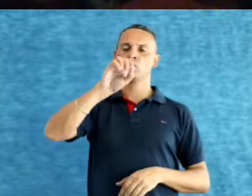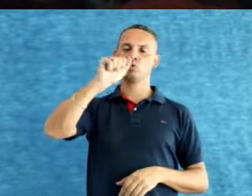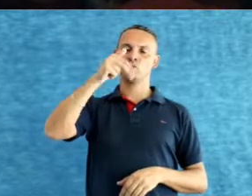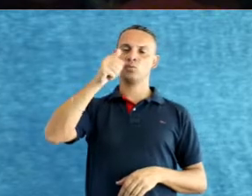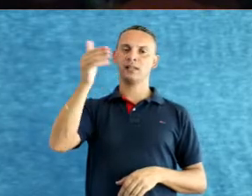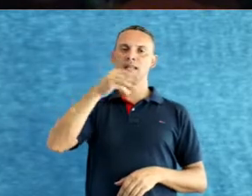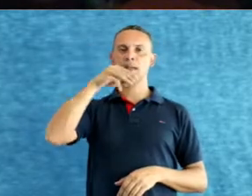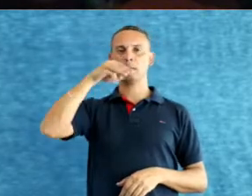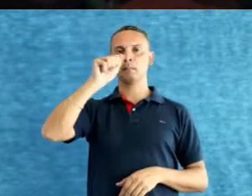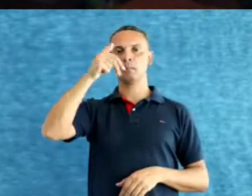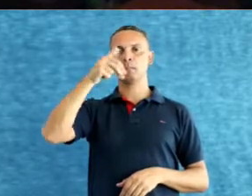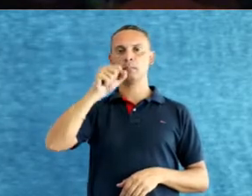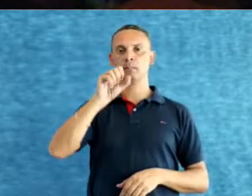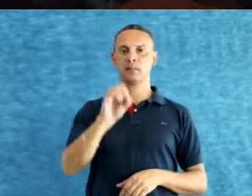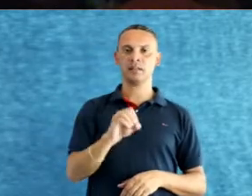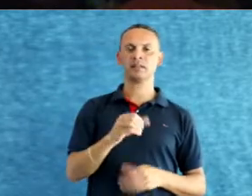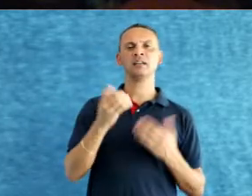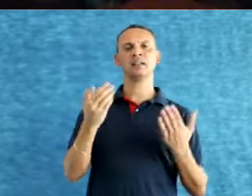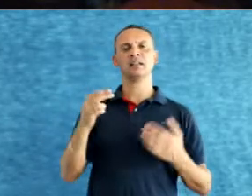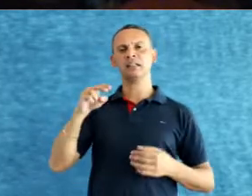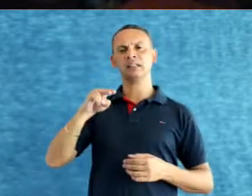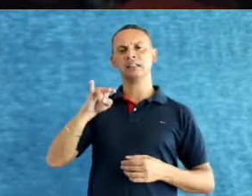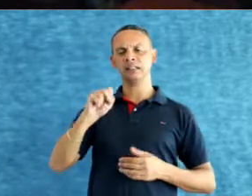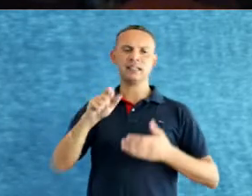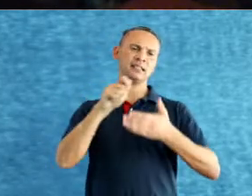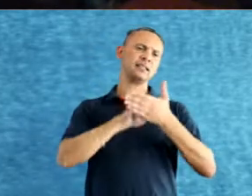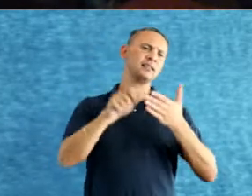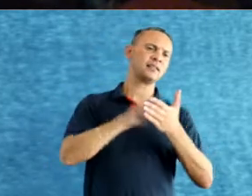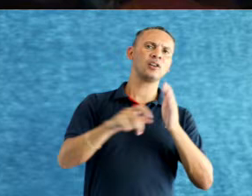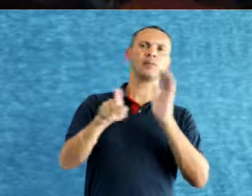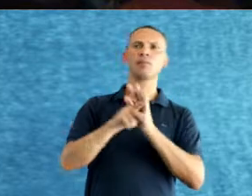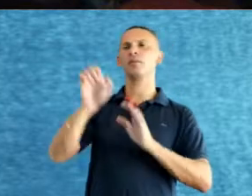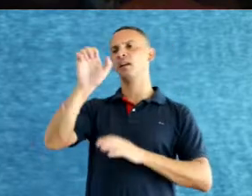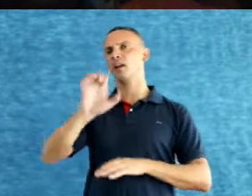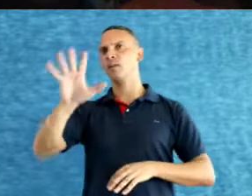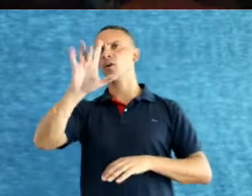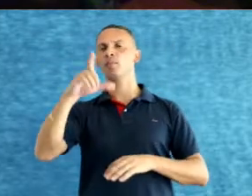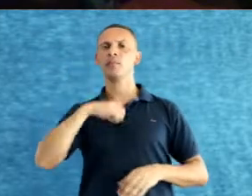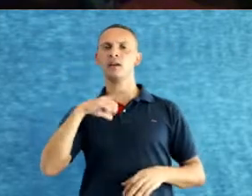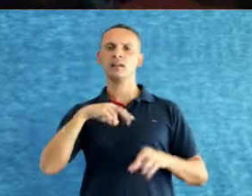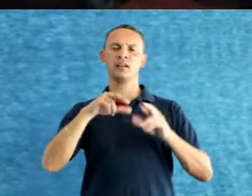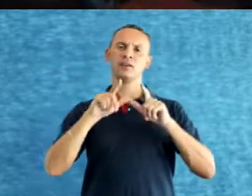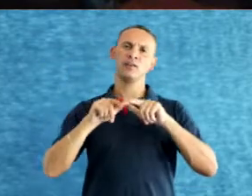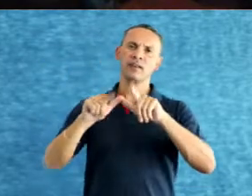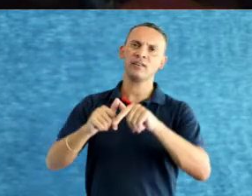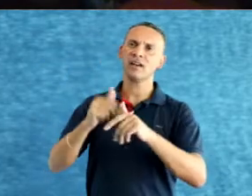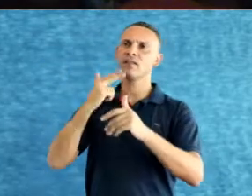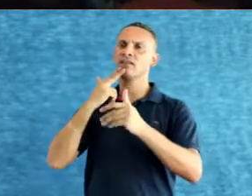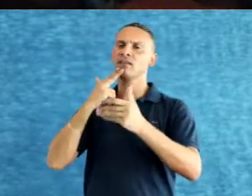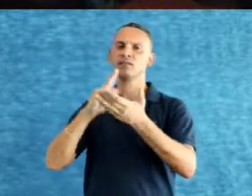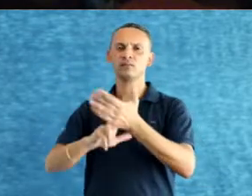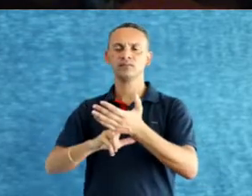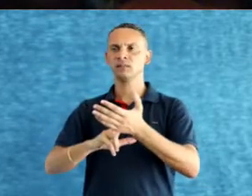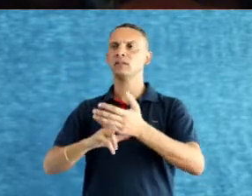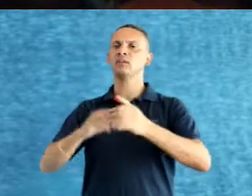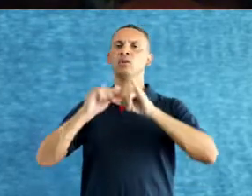fora, porque se ele tivesse lido o livro, ou depois eu procurei se ele teria dito, não encontrei mais. Mas também não li todas as